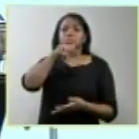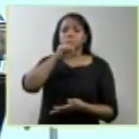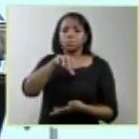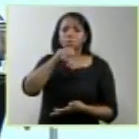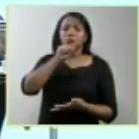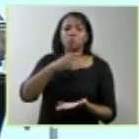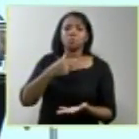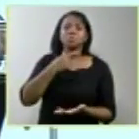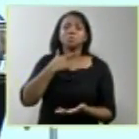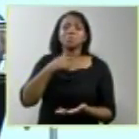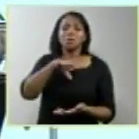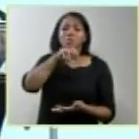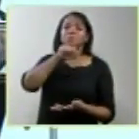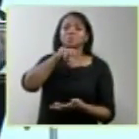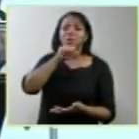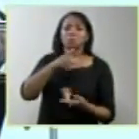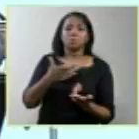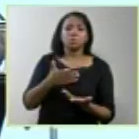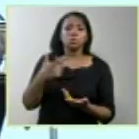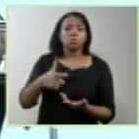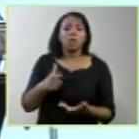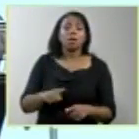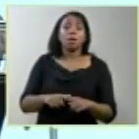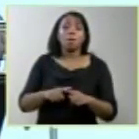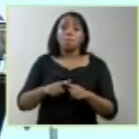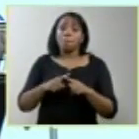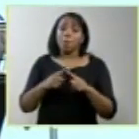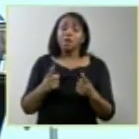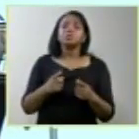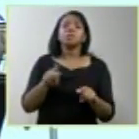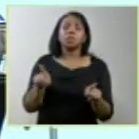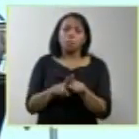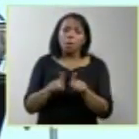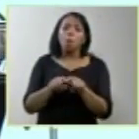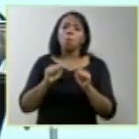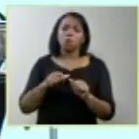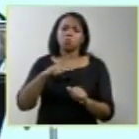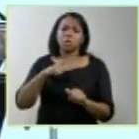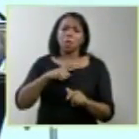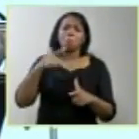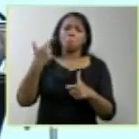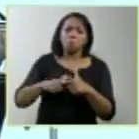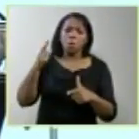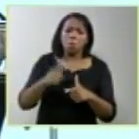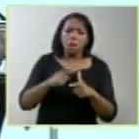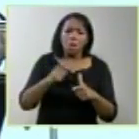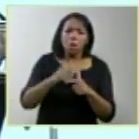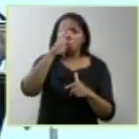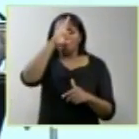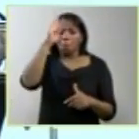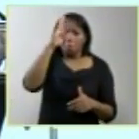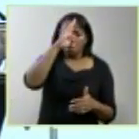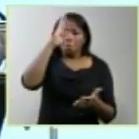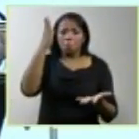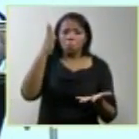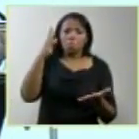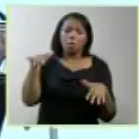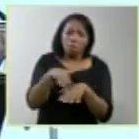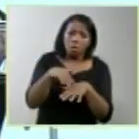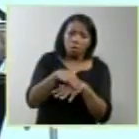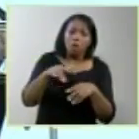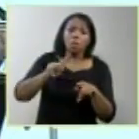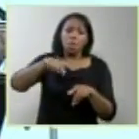de Moro, mas por automatismo. Podem haver crises epiléticas e é muito frequente que isso aconteça